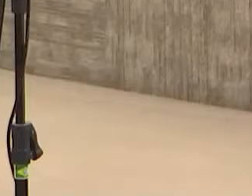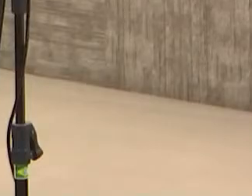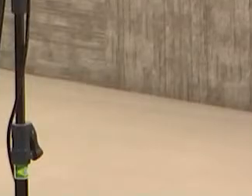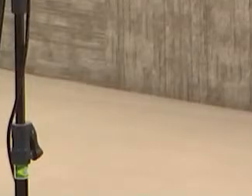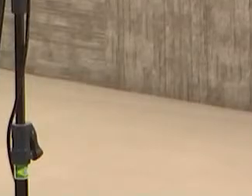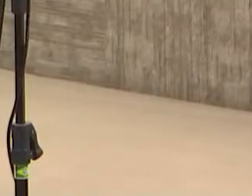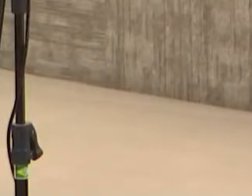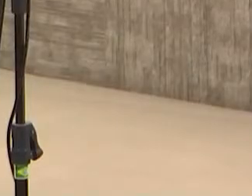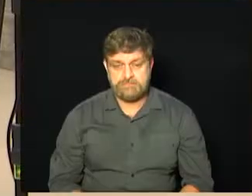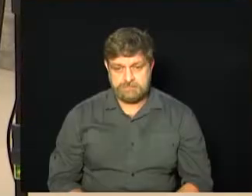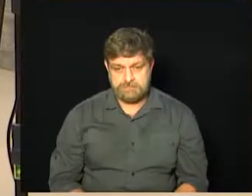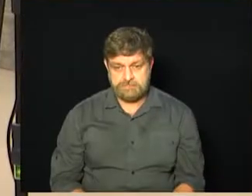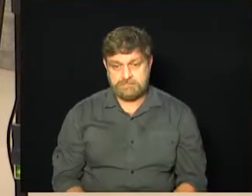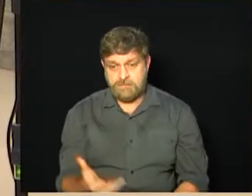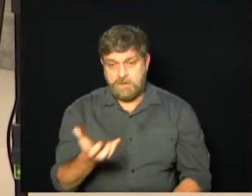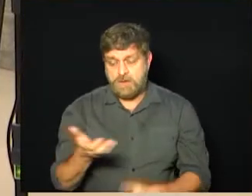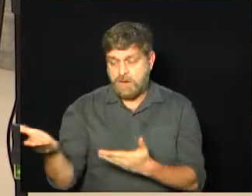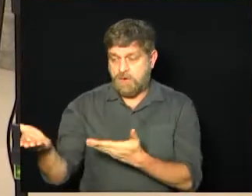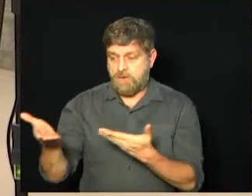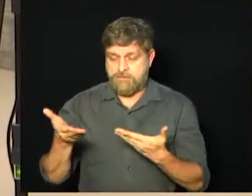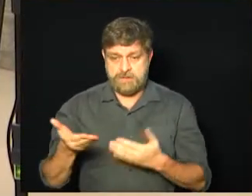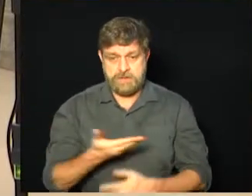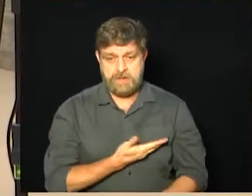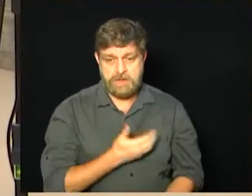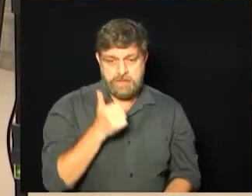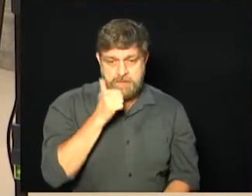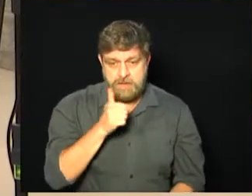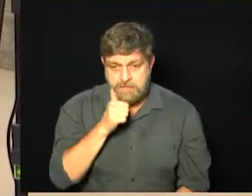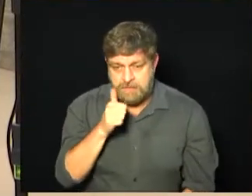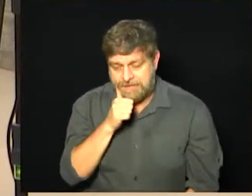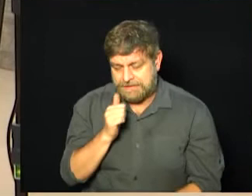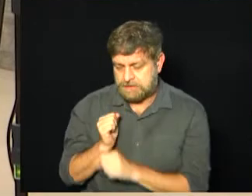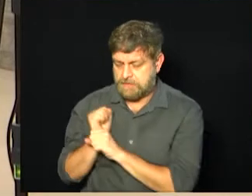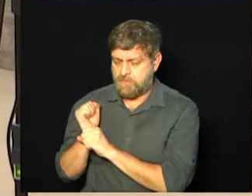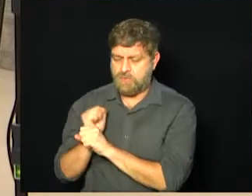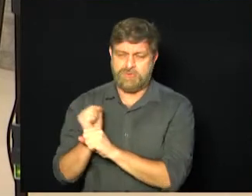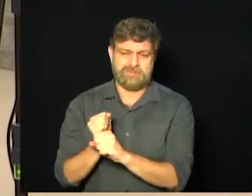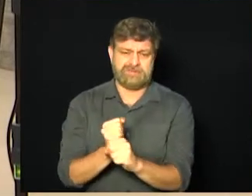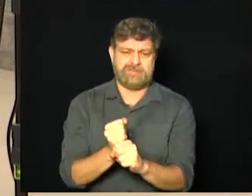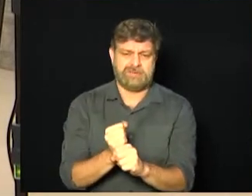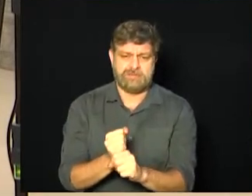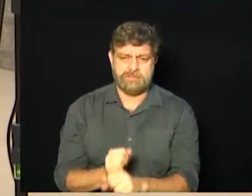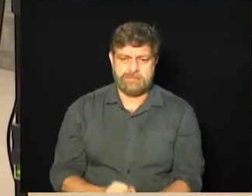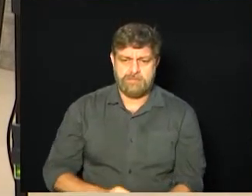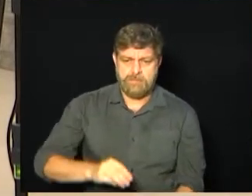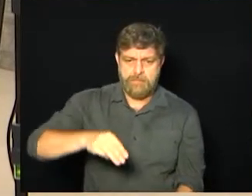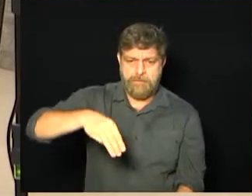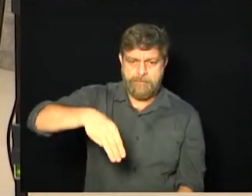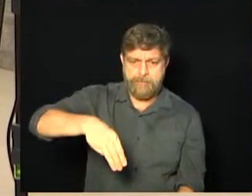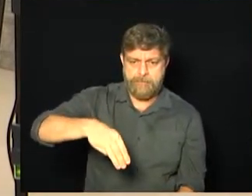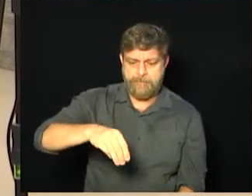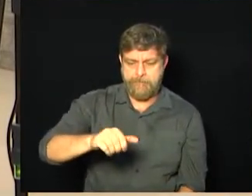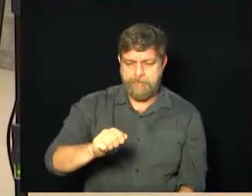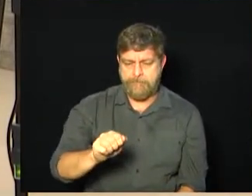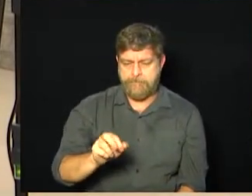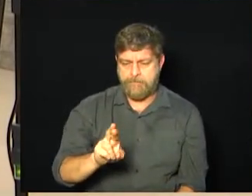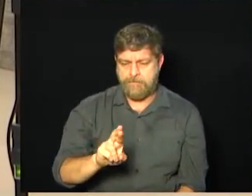Quero convidar minha querida amiga de anos, Marina Gabetta.